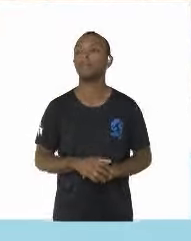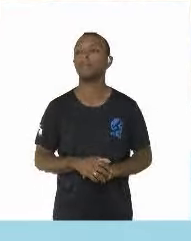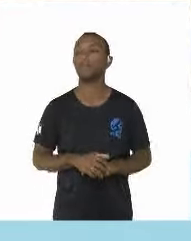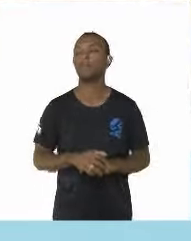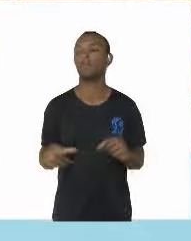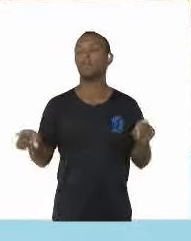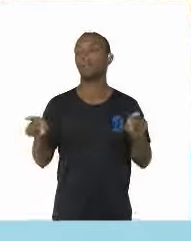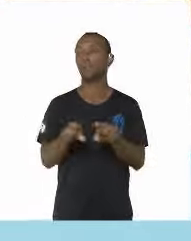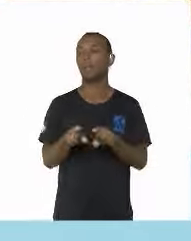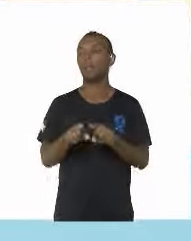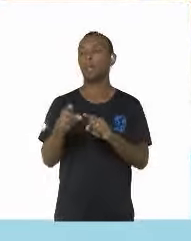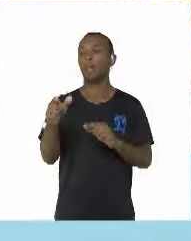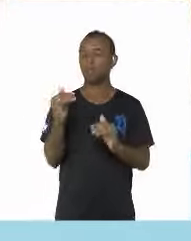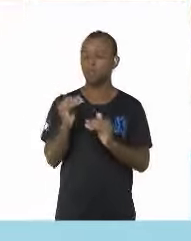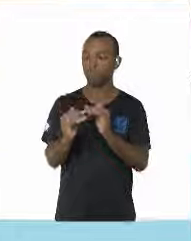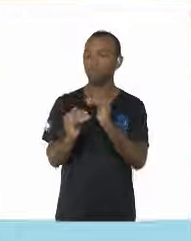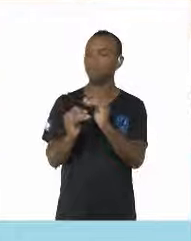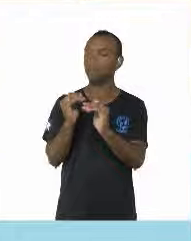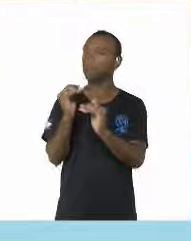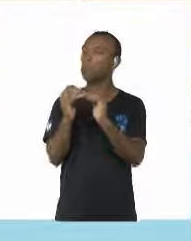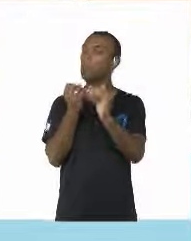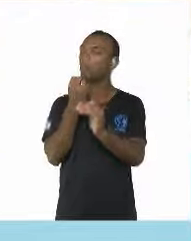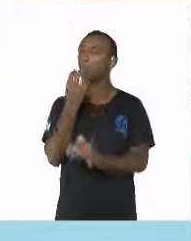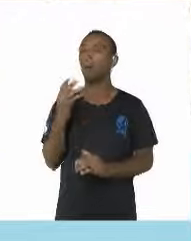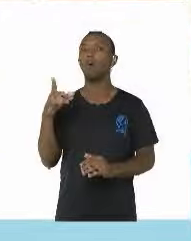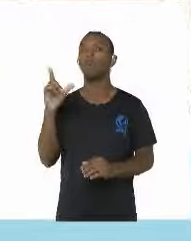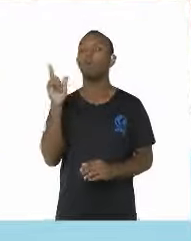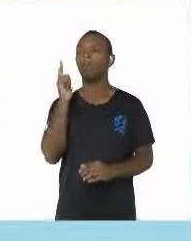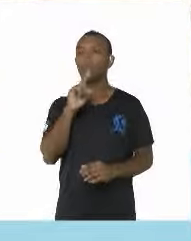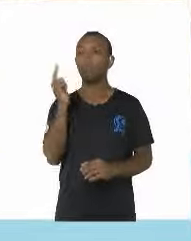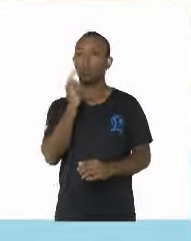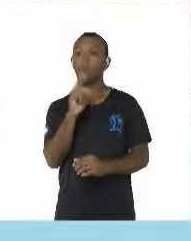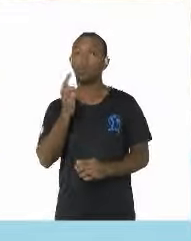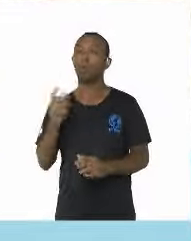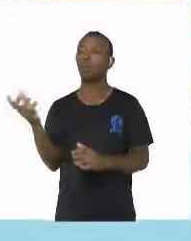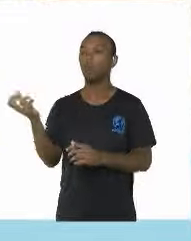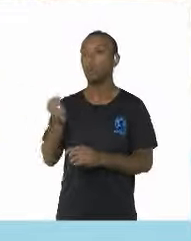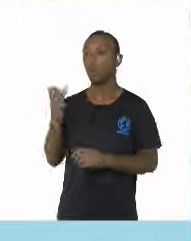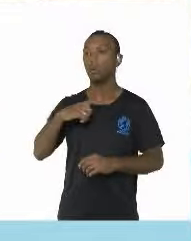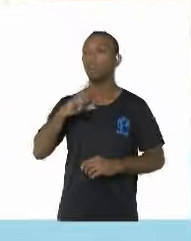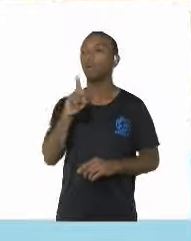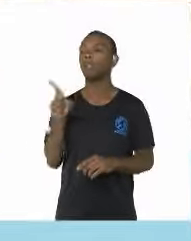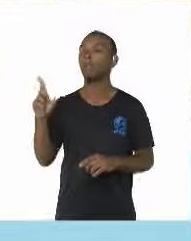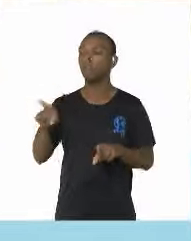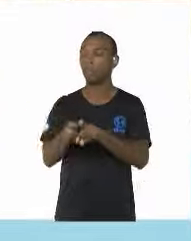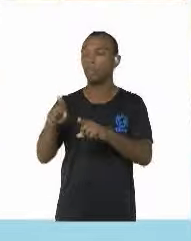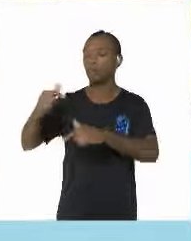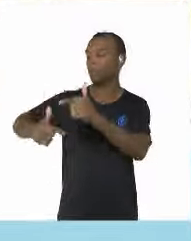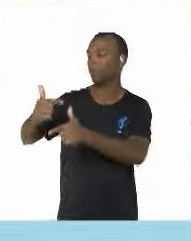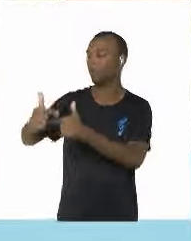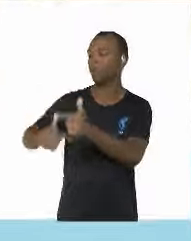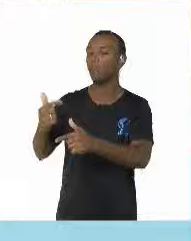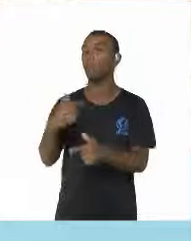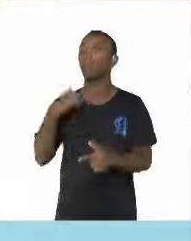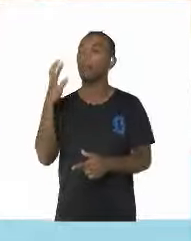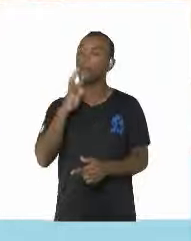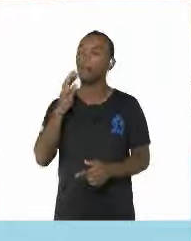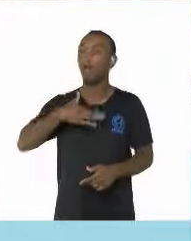Bom, eu estava ali numa fase, um crescimento muito legal, tendo bastante cliente pelo Instagram, eu tinha bastante trabalho, estava bem, estava